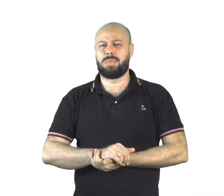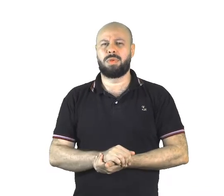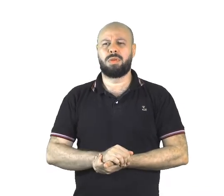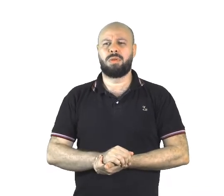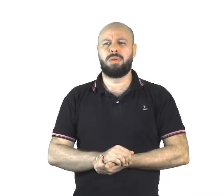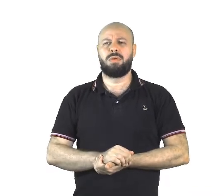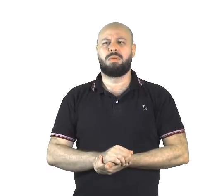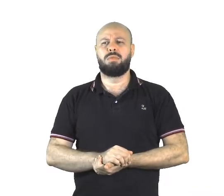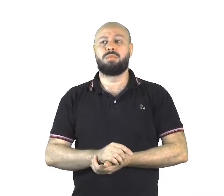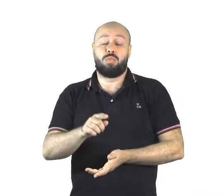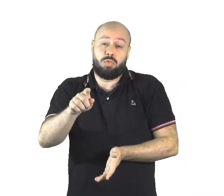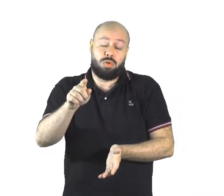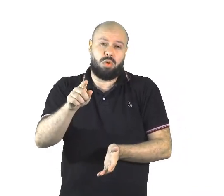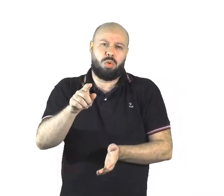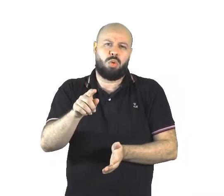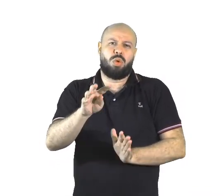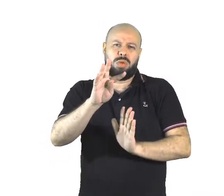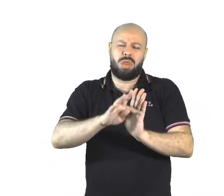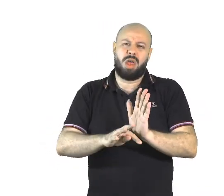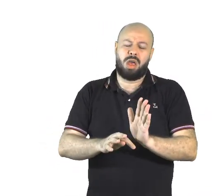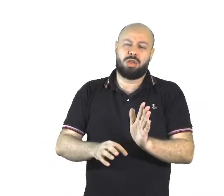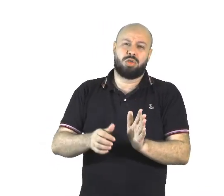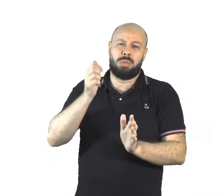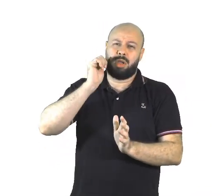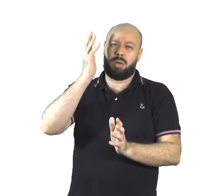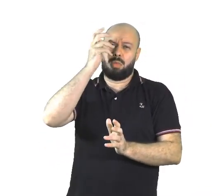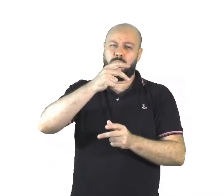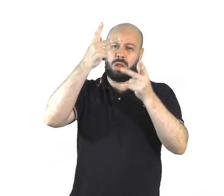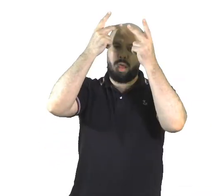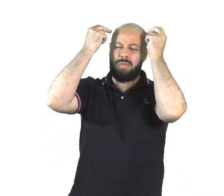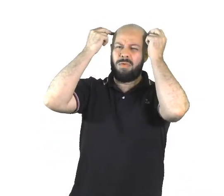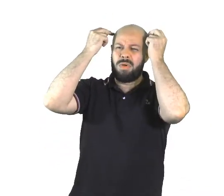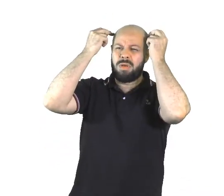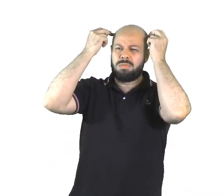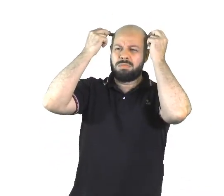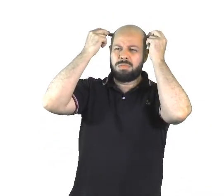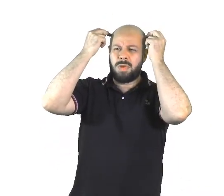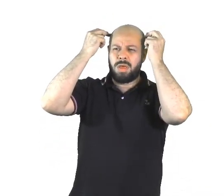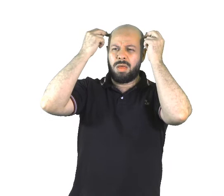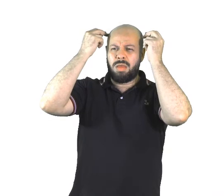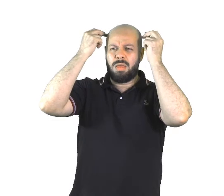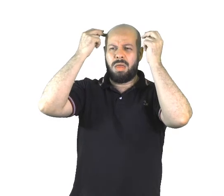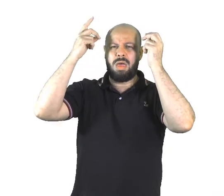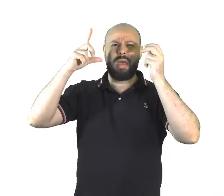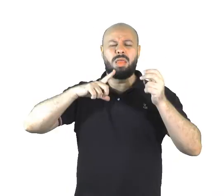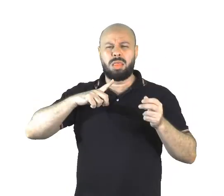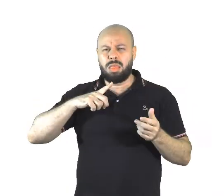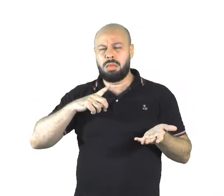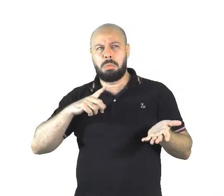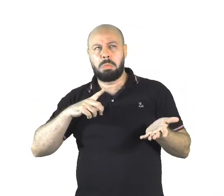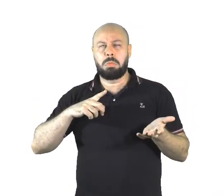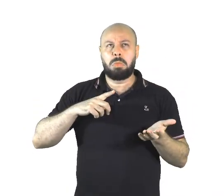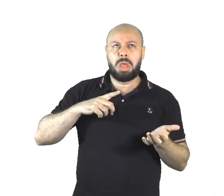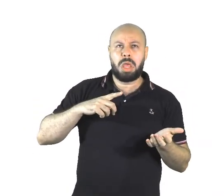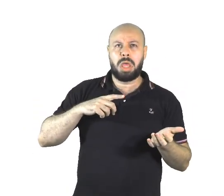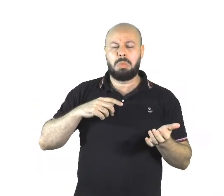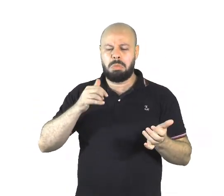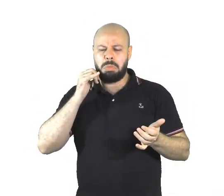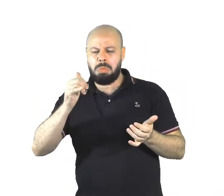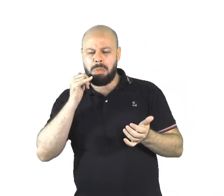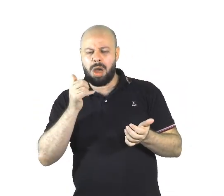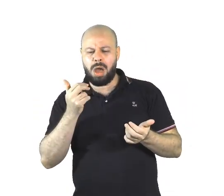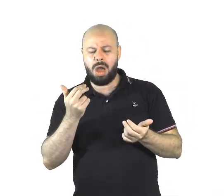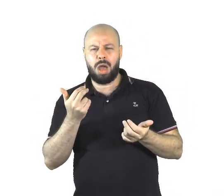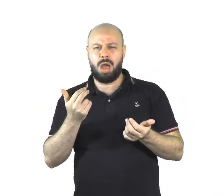o texto Menina Bonita do Laço de Fita tem a narrativa parecida com o